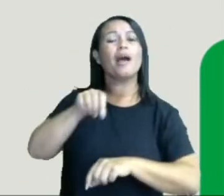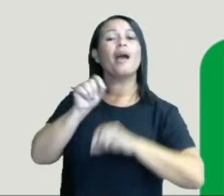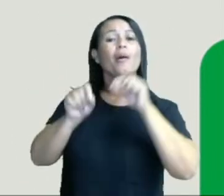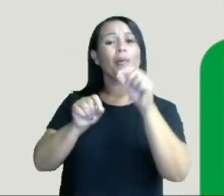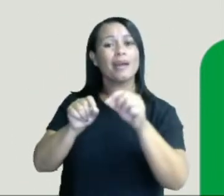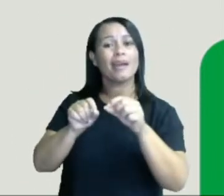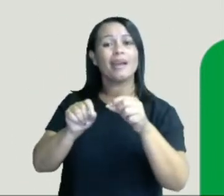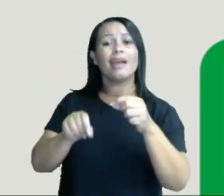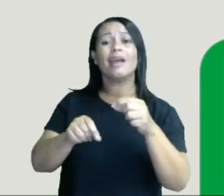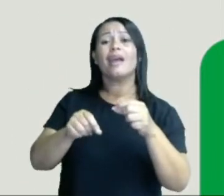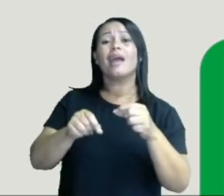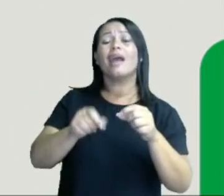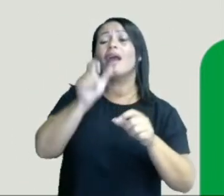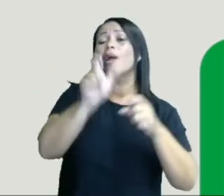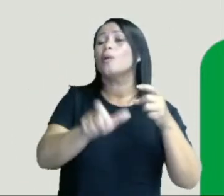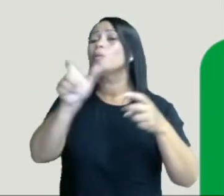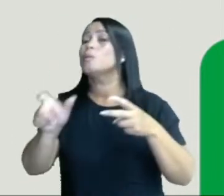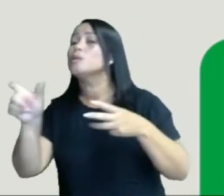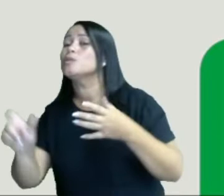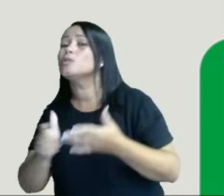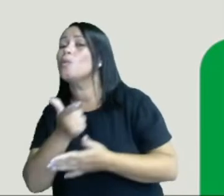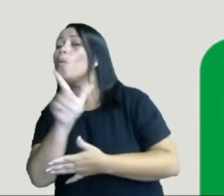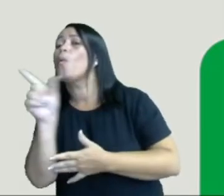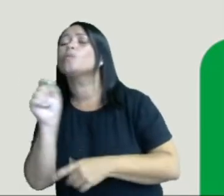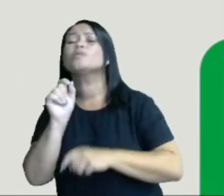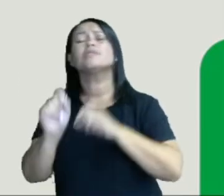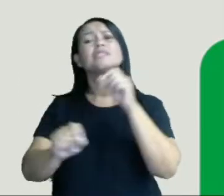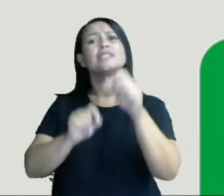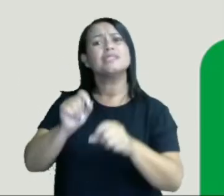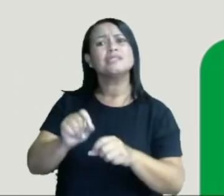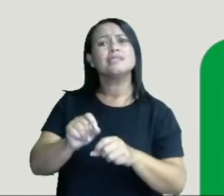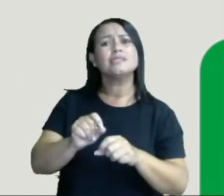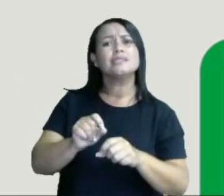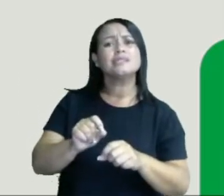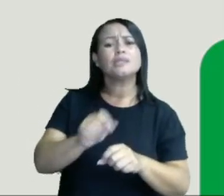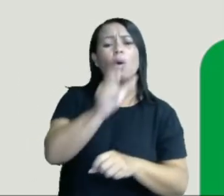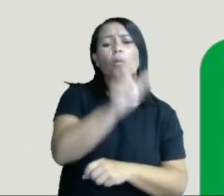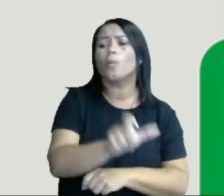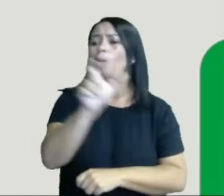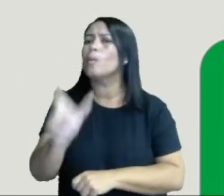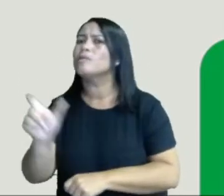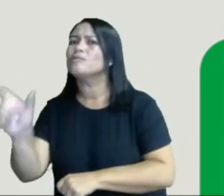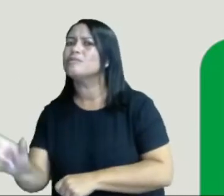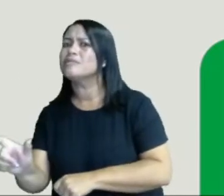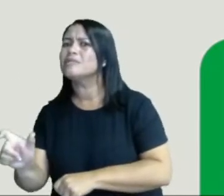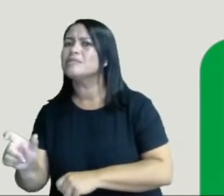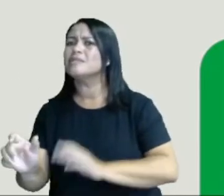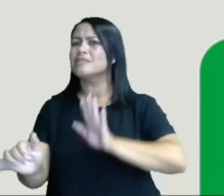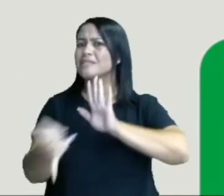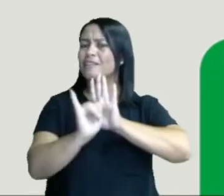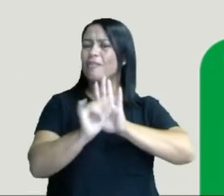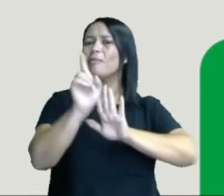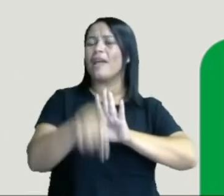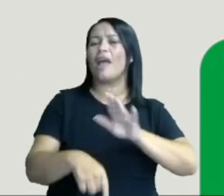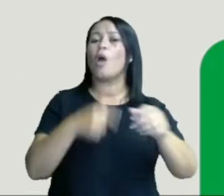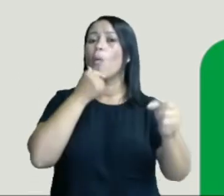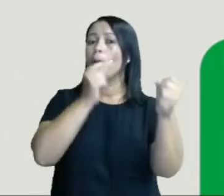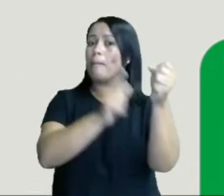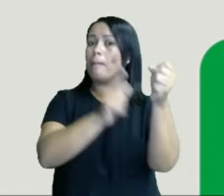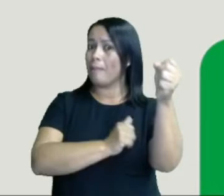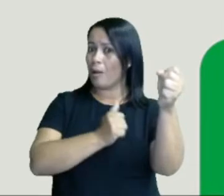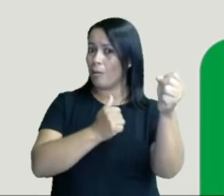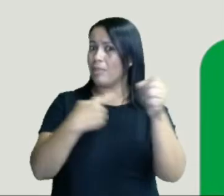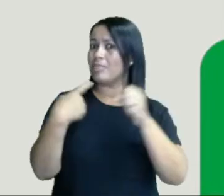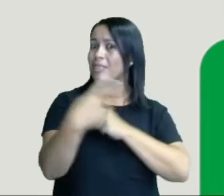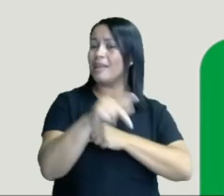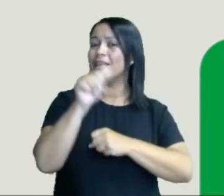os personagens são outros. Agora, quais são os personagens dessa fábula? É o irmão de